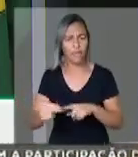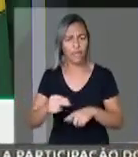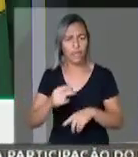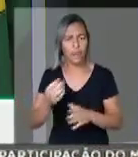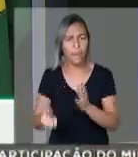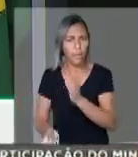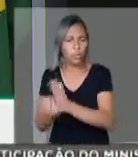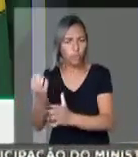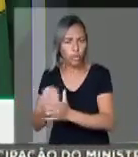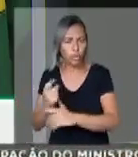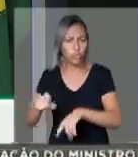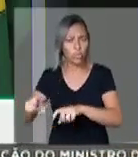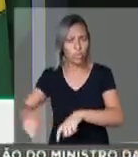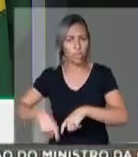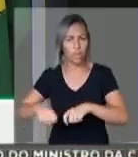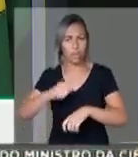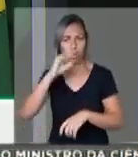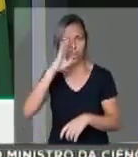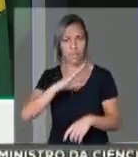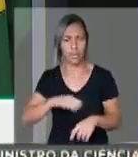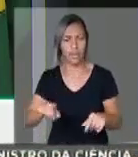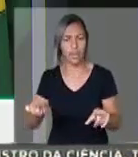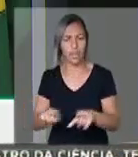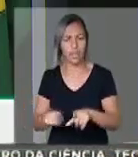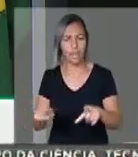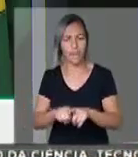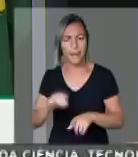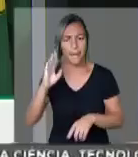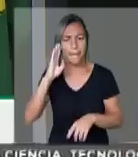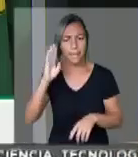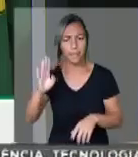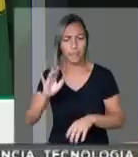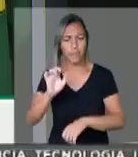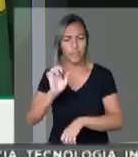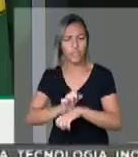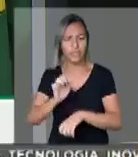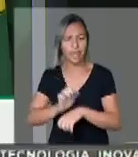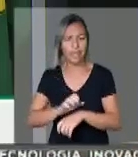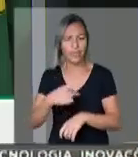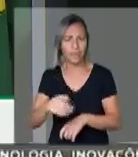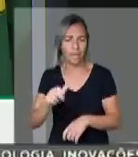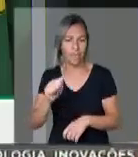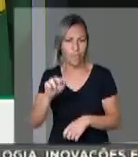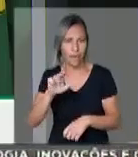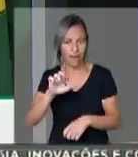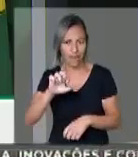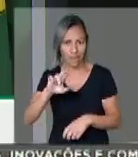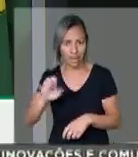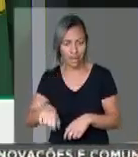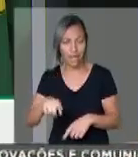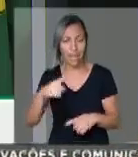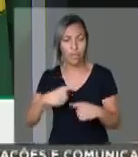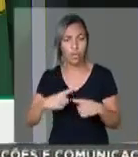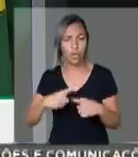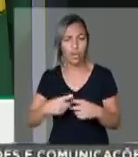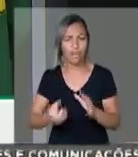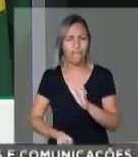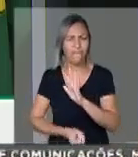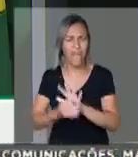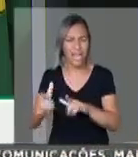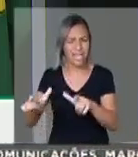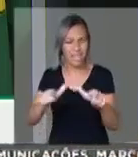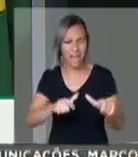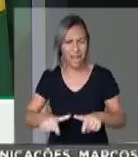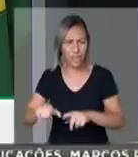vitória para os produtores rurais do Brasil e também, principalmente, falo aqui pelo meu estado do Acre. A verdade é que muitas